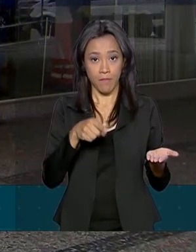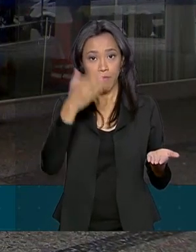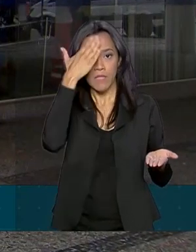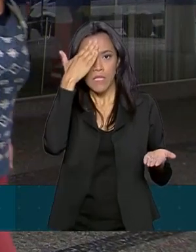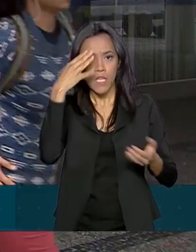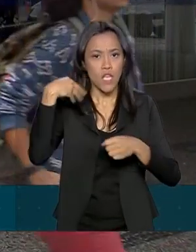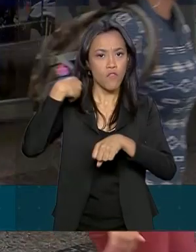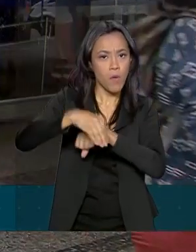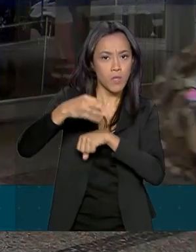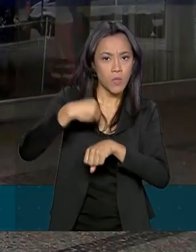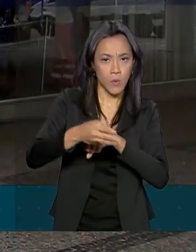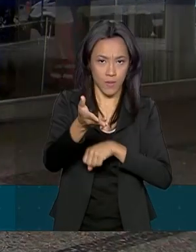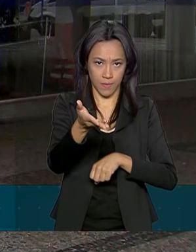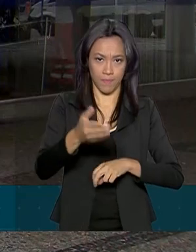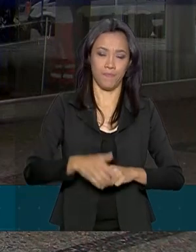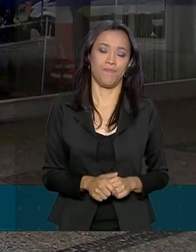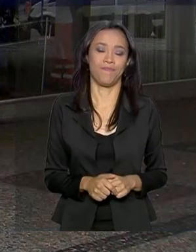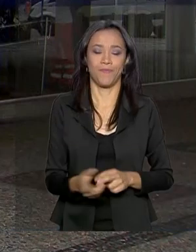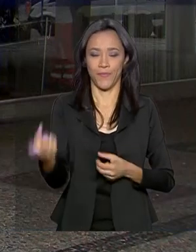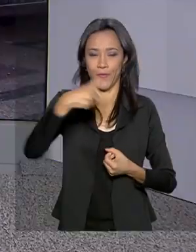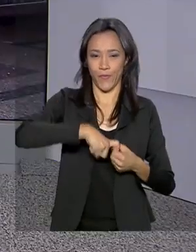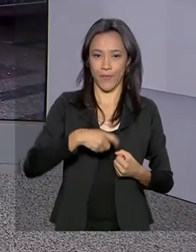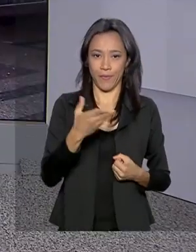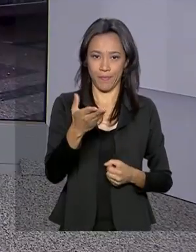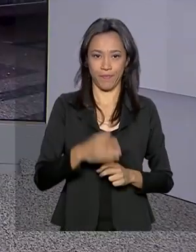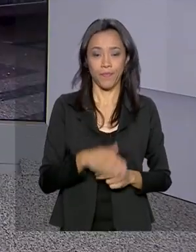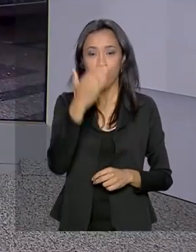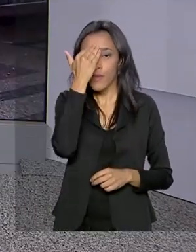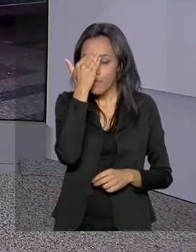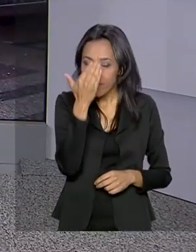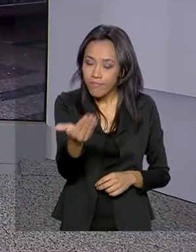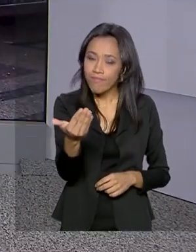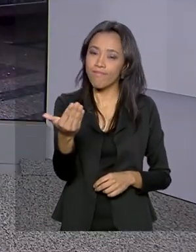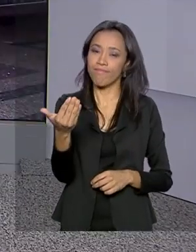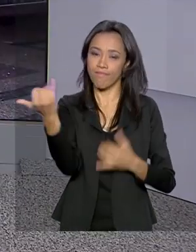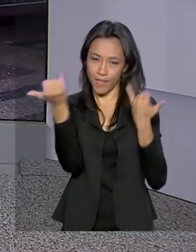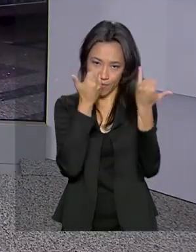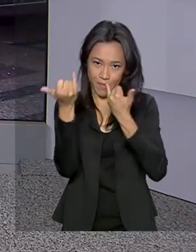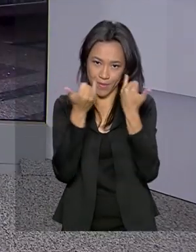www.caixa.gov.br/você no azul. Voltamos com você, Mara. Obrigada pelas suas informações, Priscila.